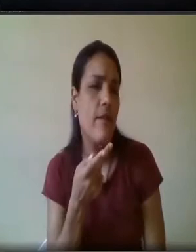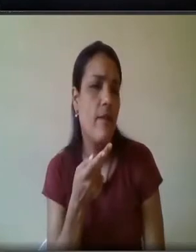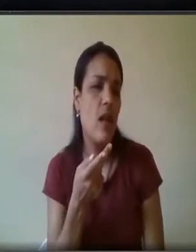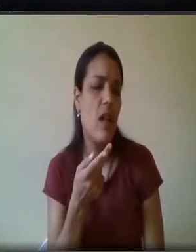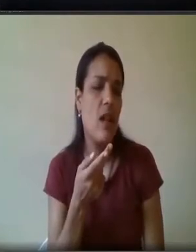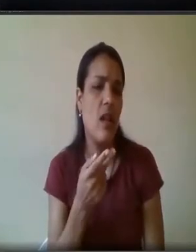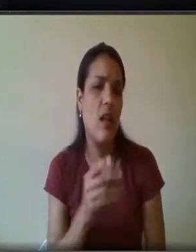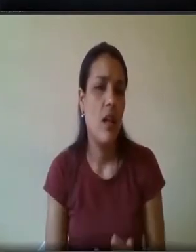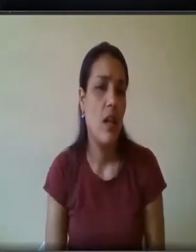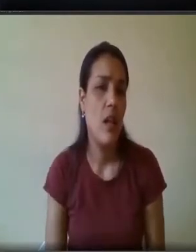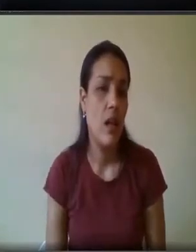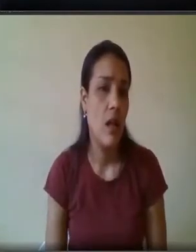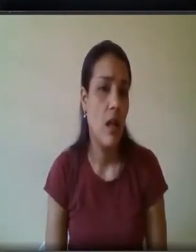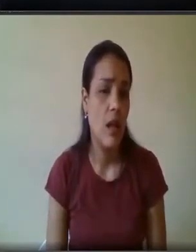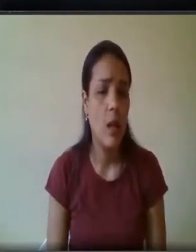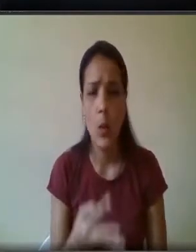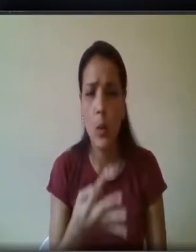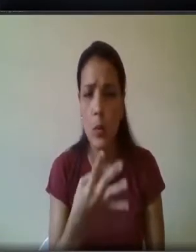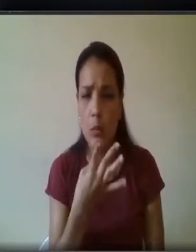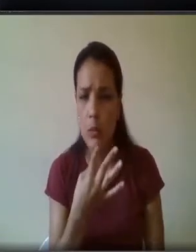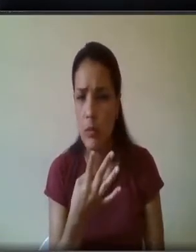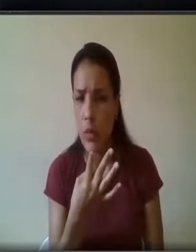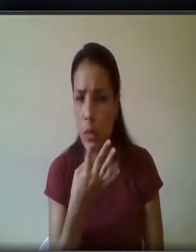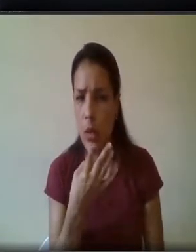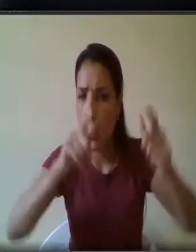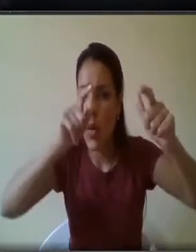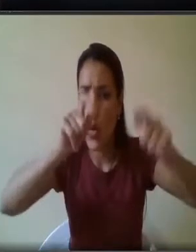Roger, eu conheci uma área de planalto.